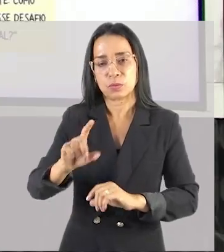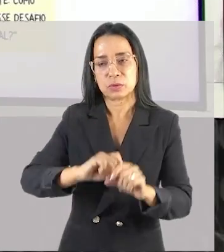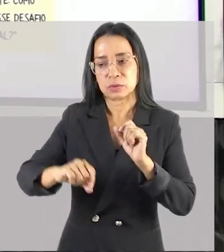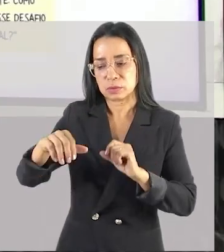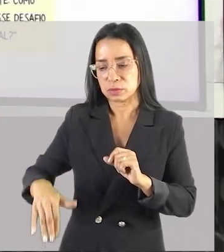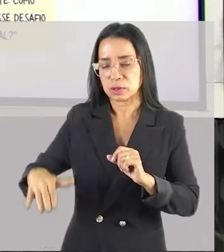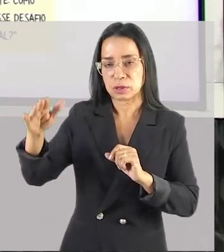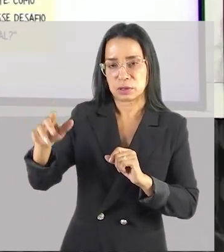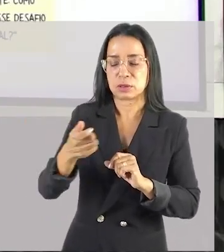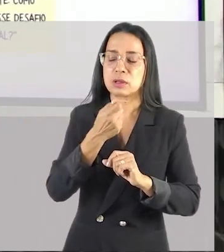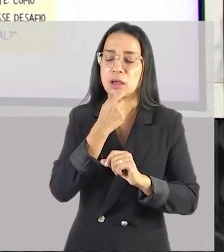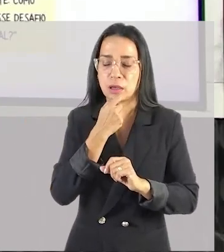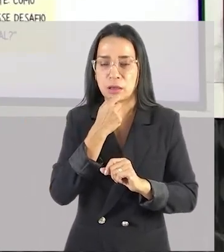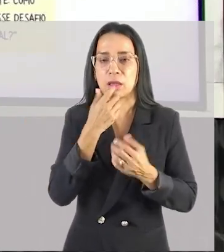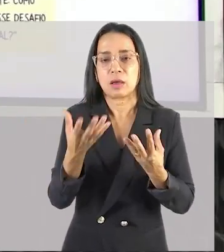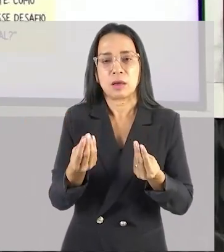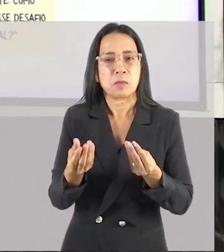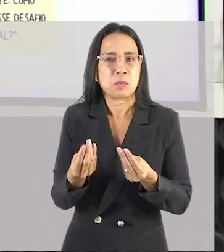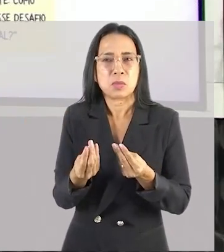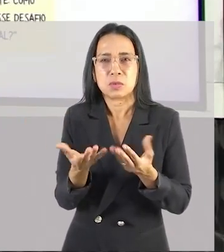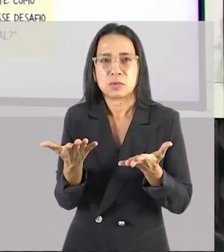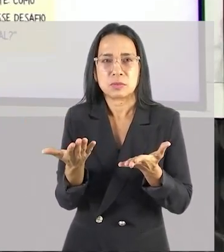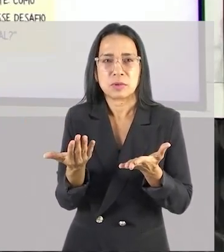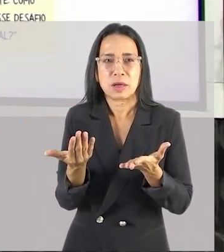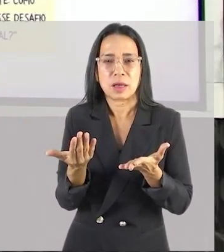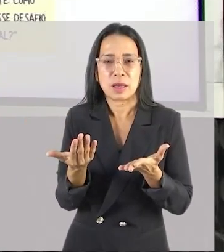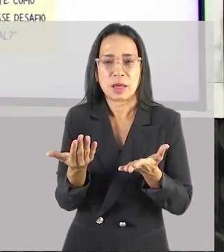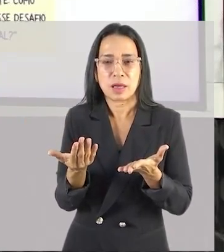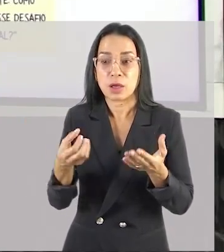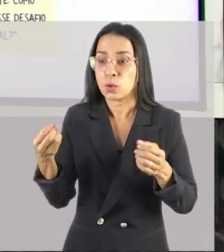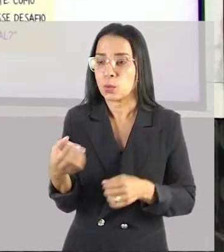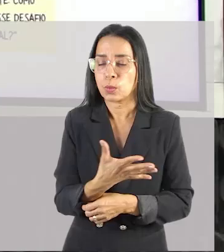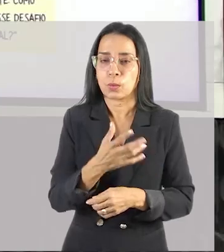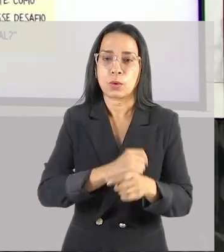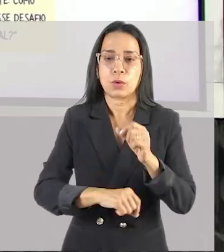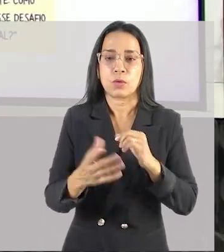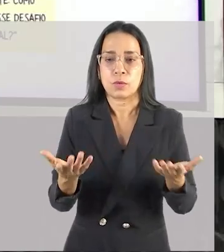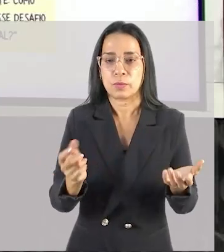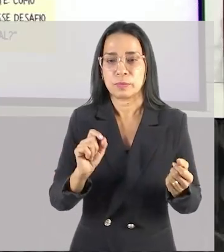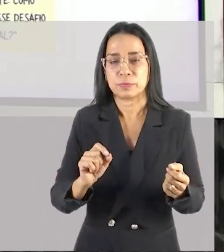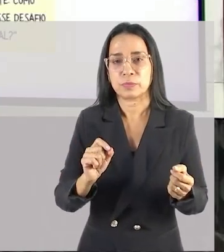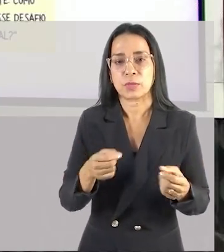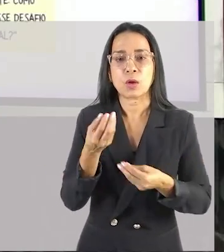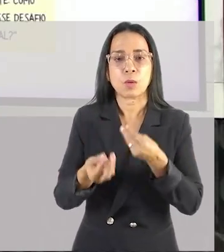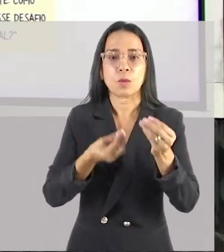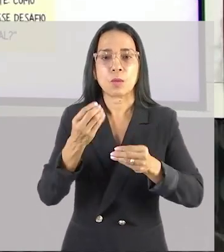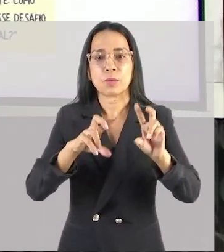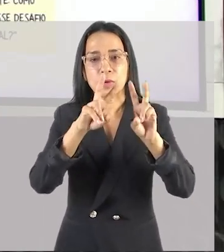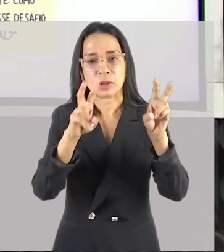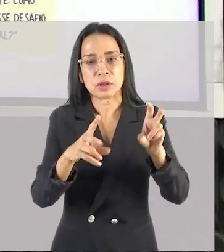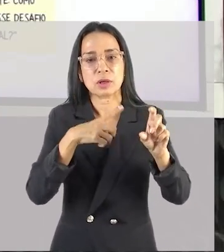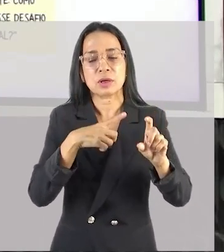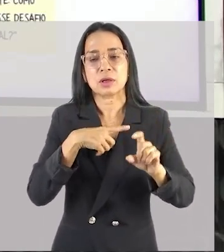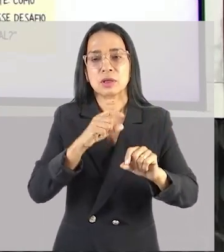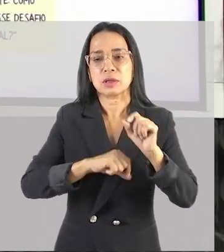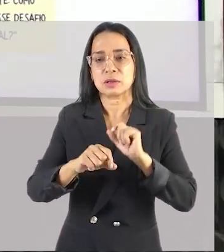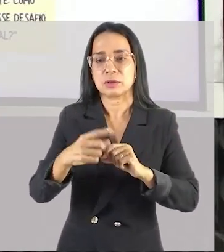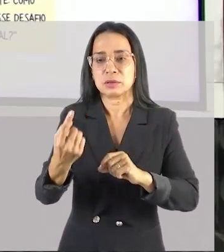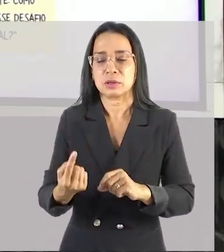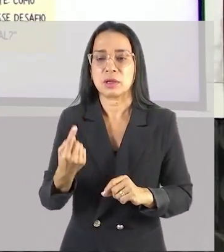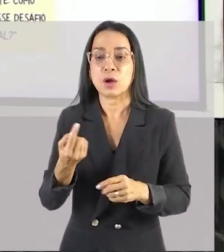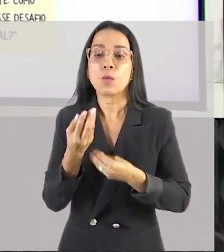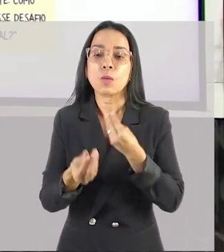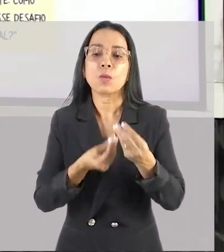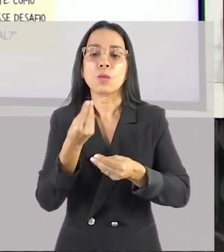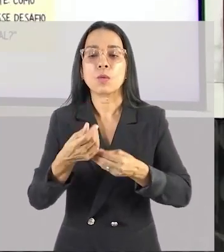criança ainda é muito tímido, ainda é muito recente, né? Então, olha como esse tema traz, como enfrentar